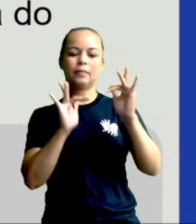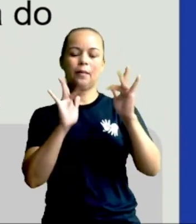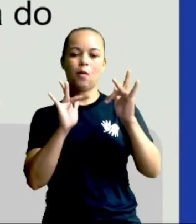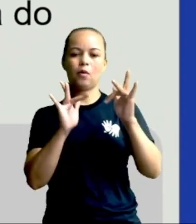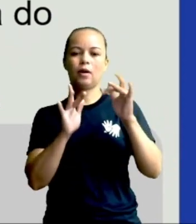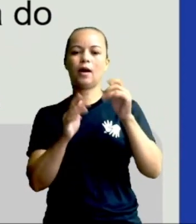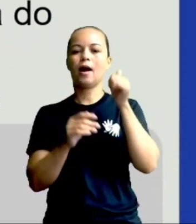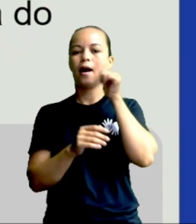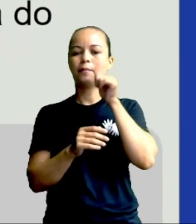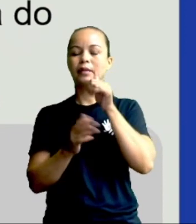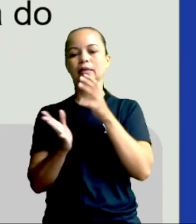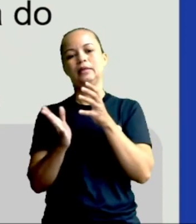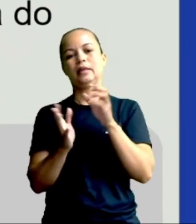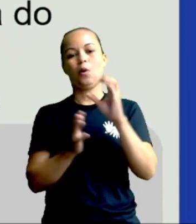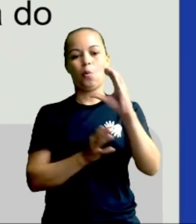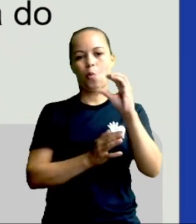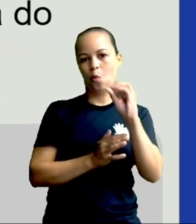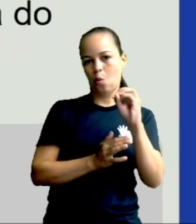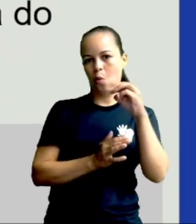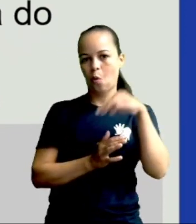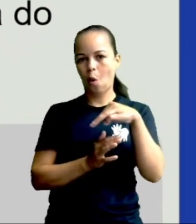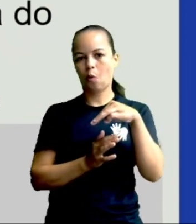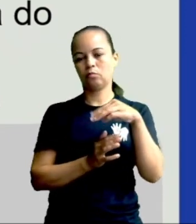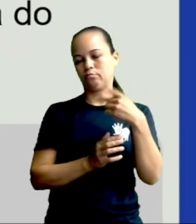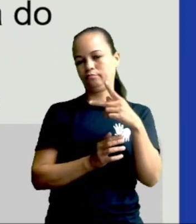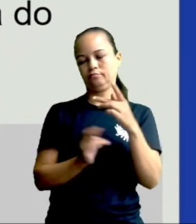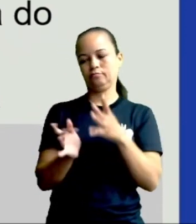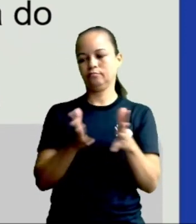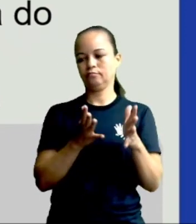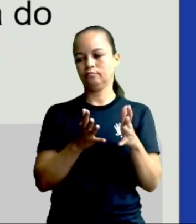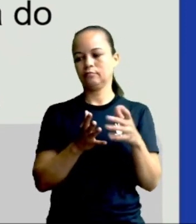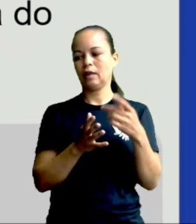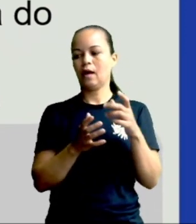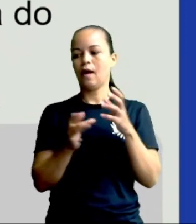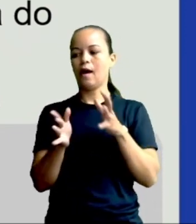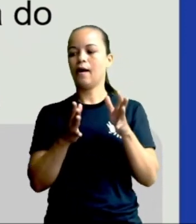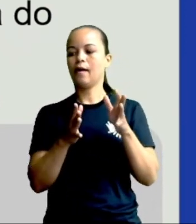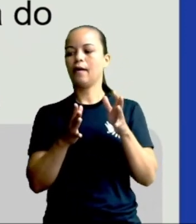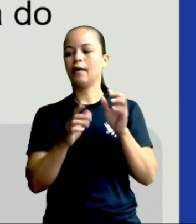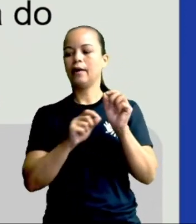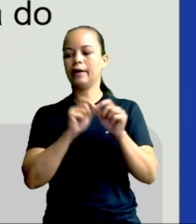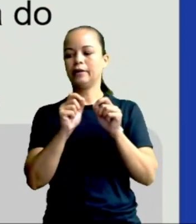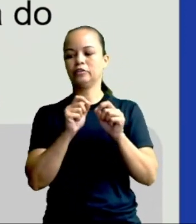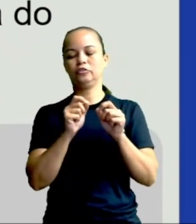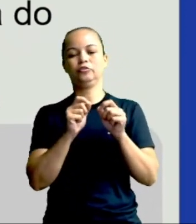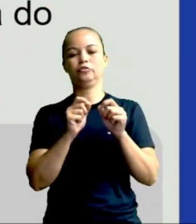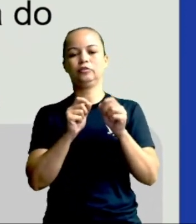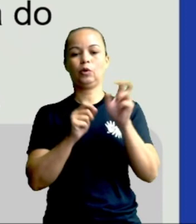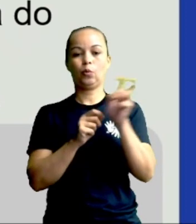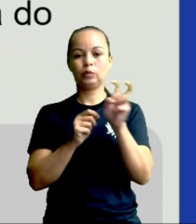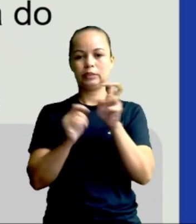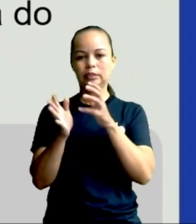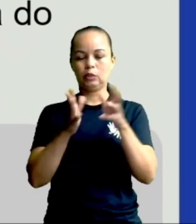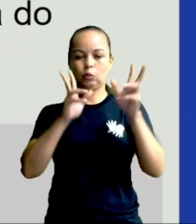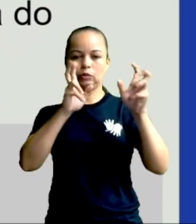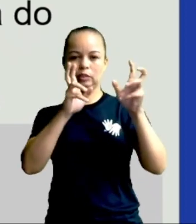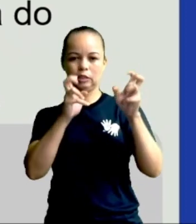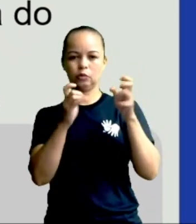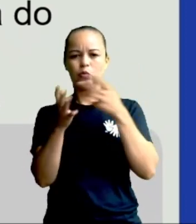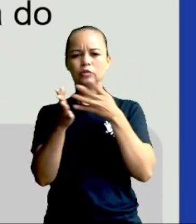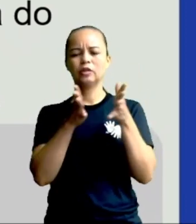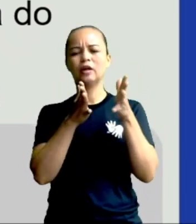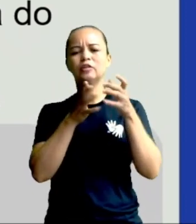questão cinco no título acima a regência do verbo namorar está incorreta está